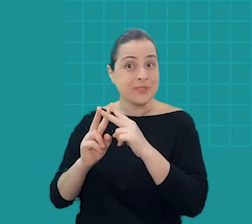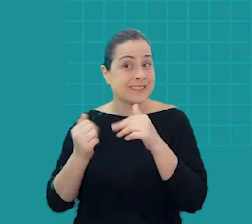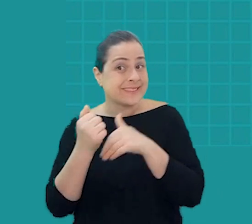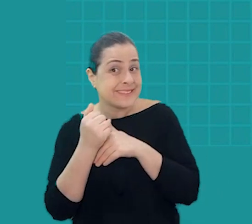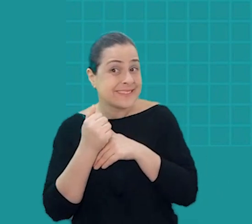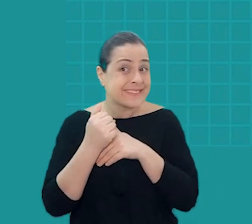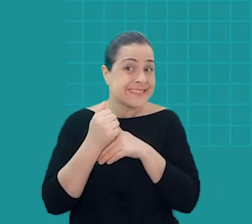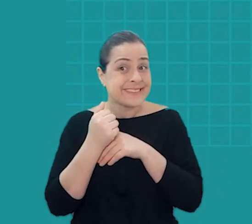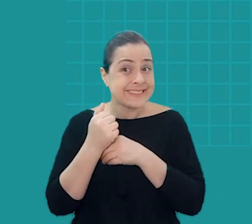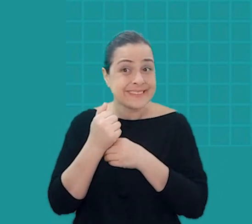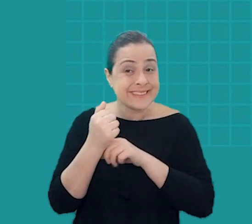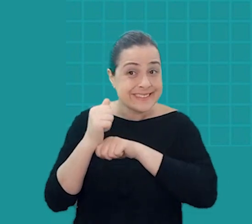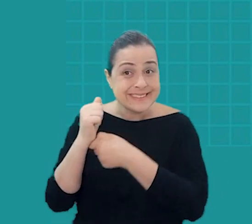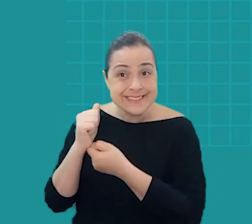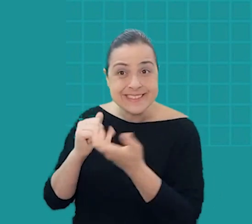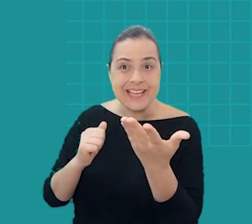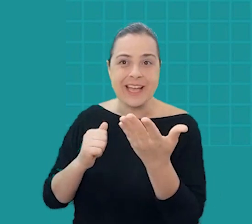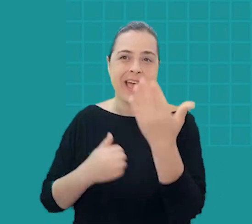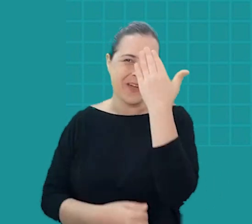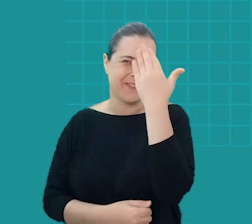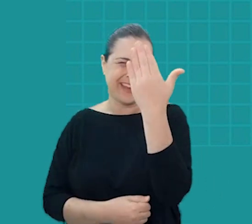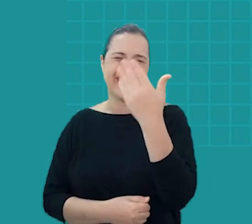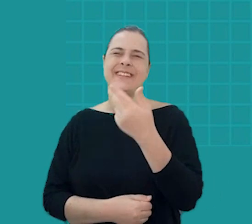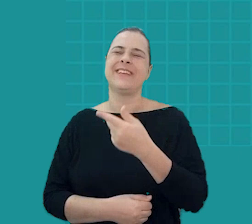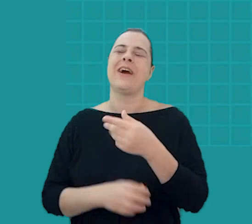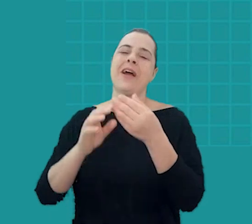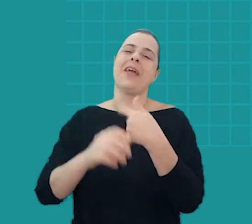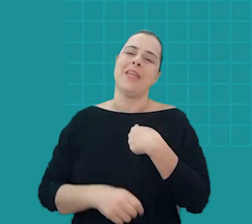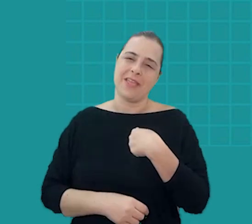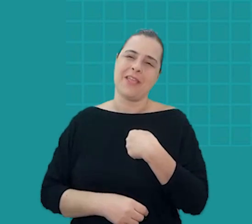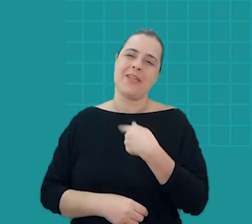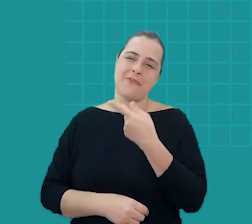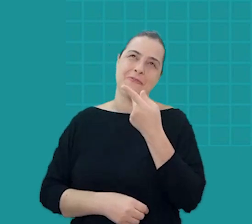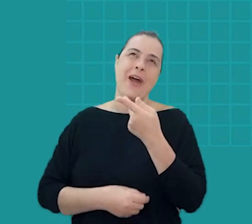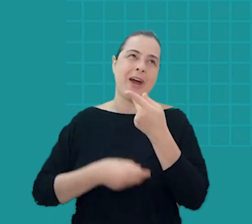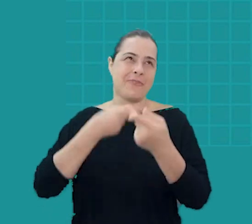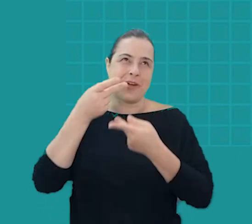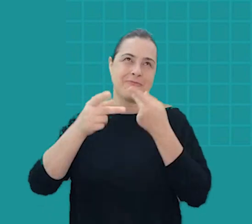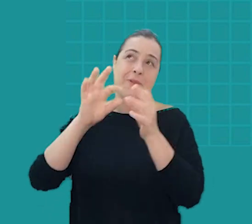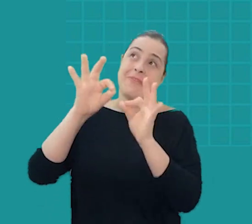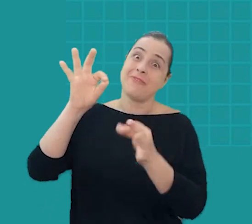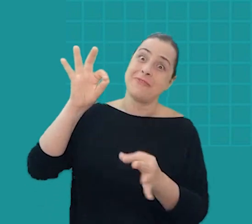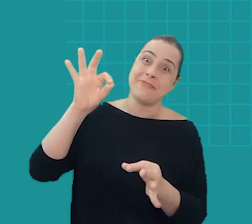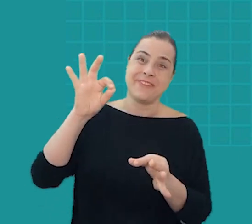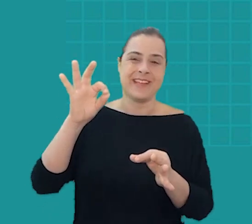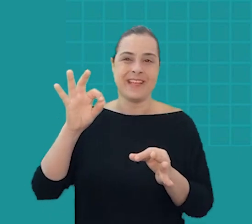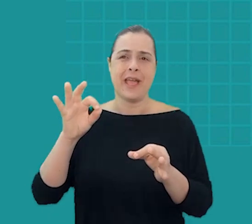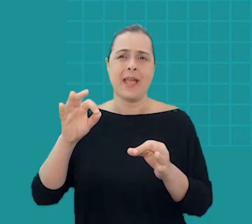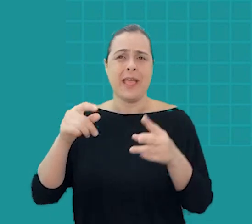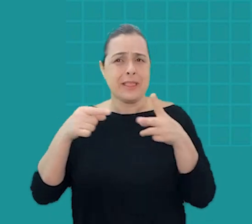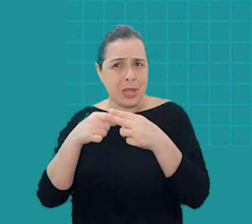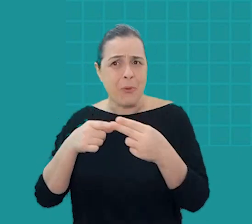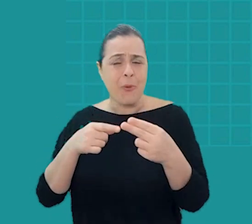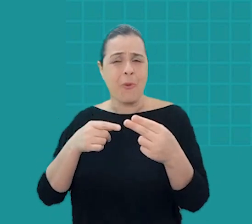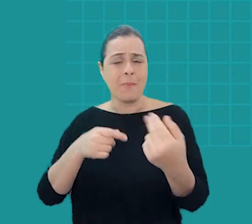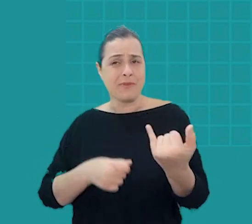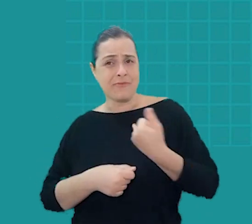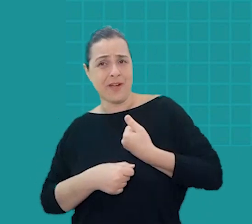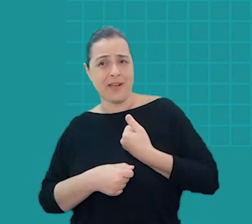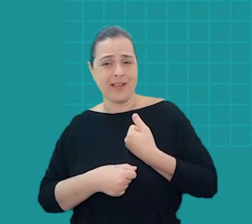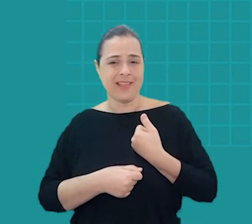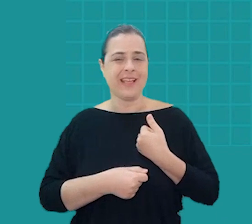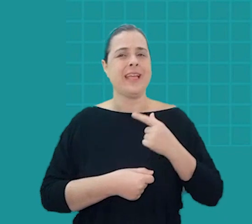mas na verdade o que a gente está fazendo é criando autonomia, esse é o fim, né? E autonomia é uma palavra que a gente devia trazer muito mais na conversa quando